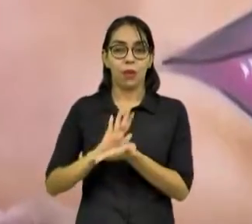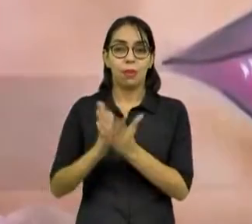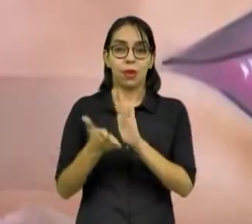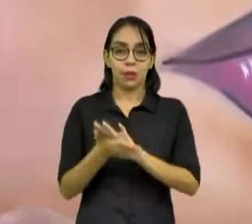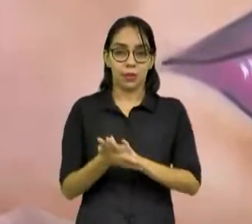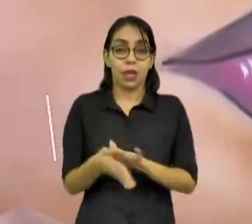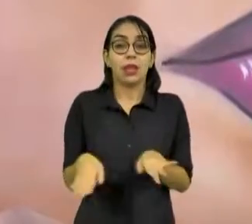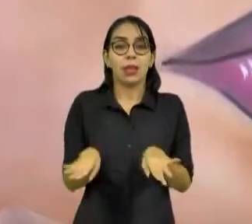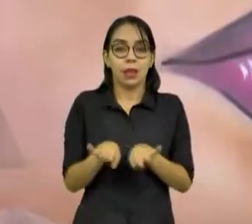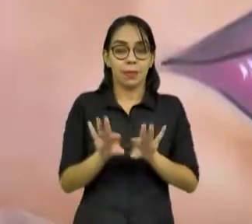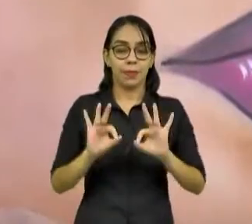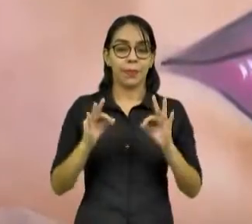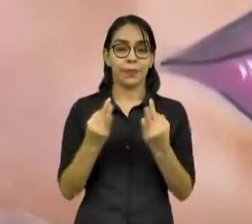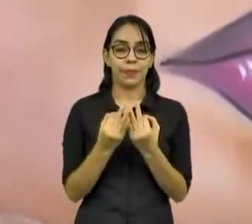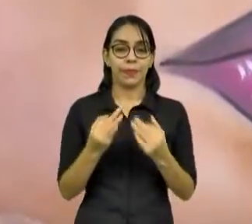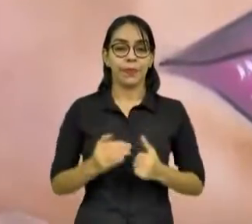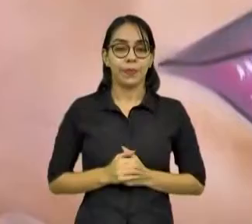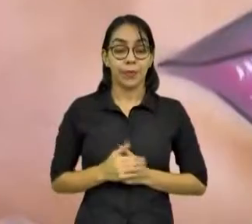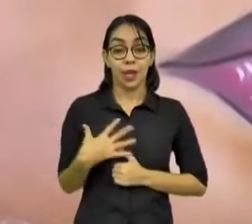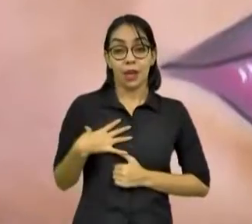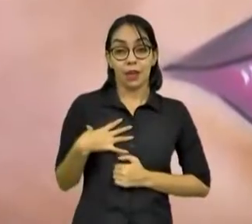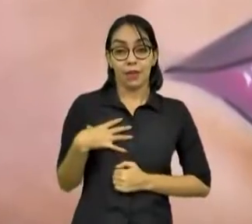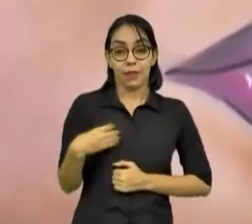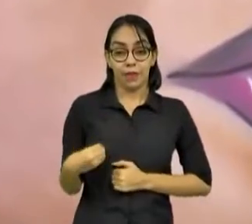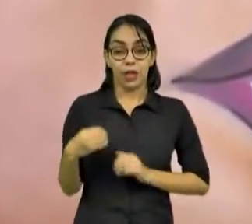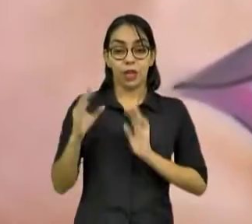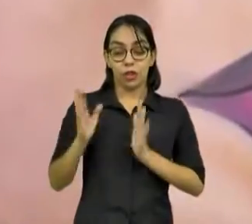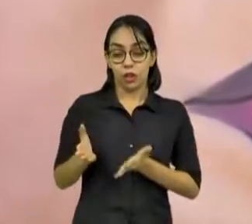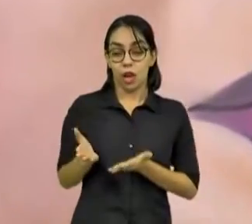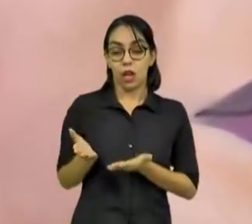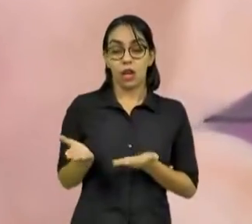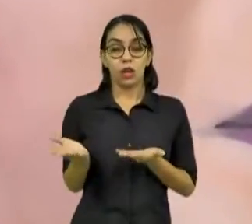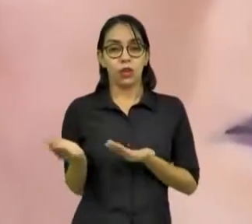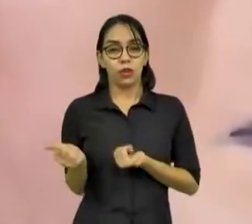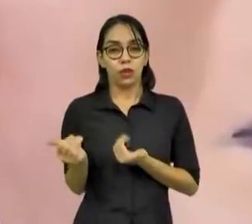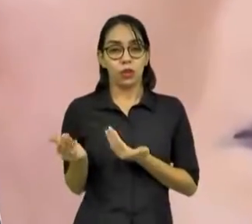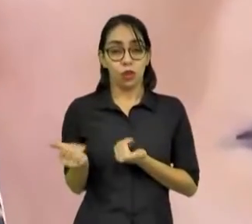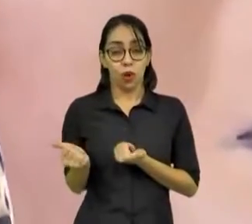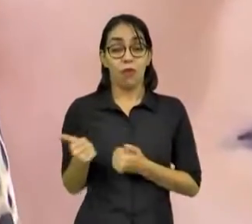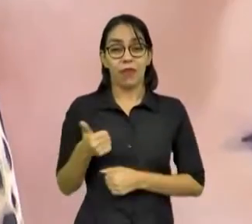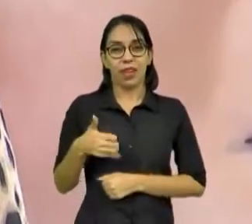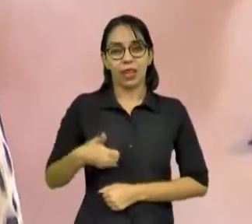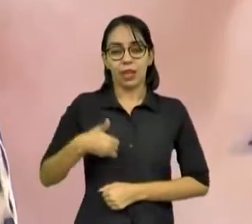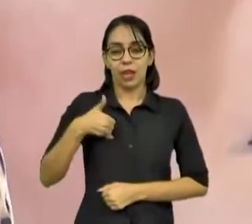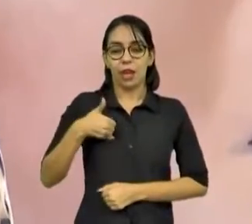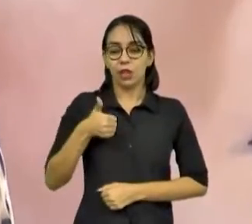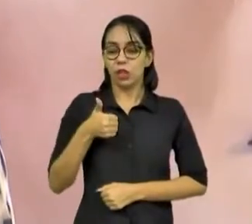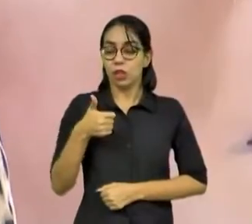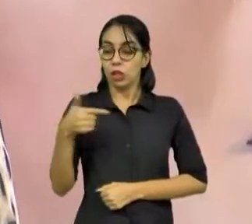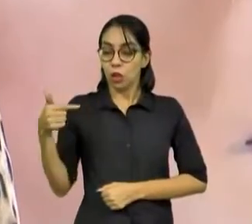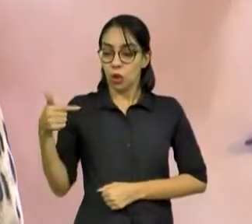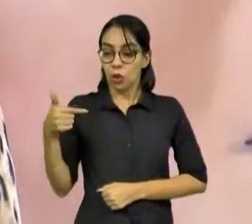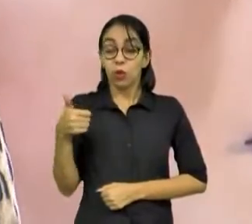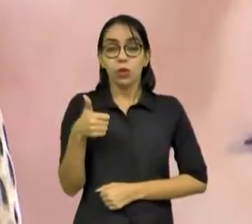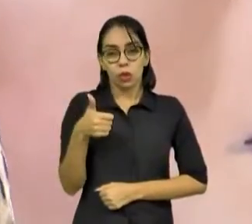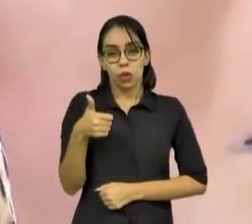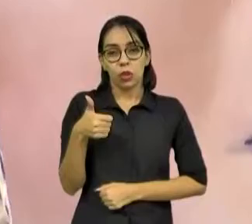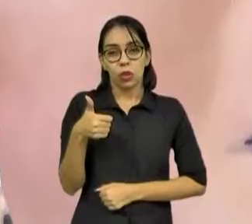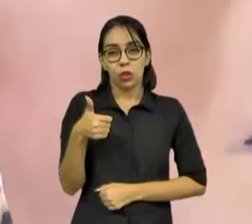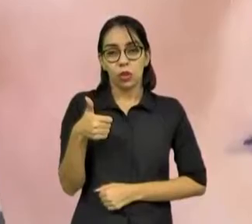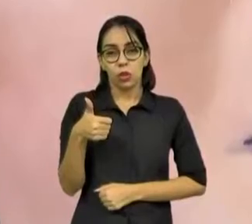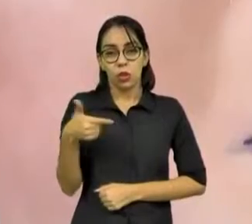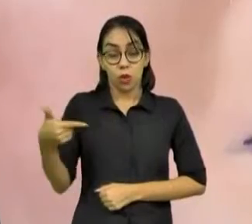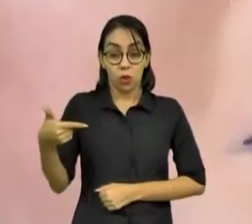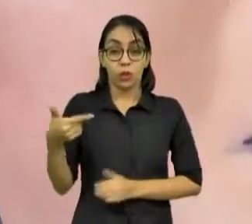se reconheceu, né, como uma menina adolescente trans, travesti, aos 12 anos. E ela estudava numa